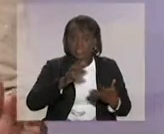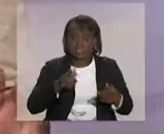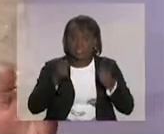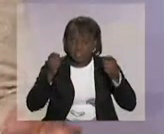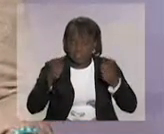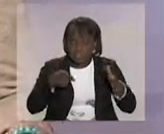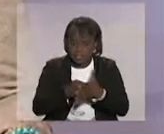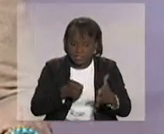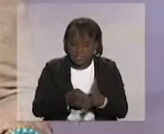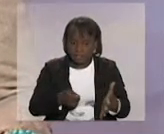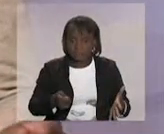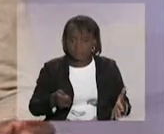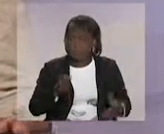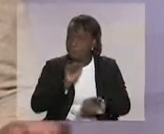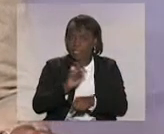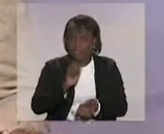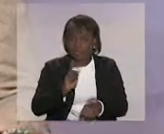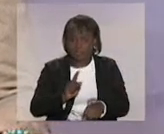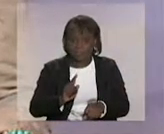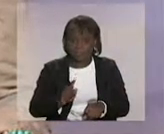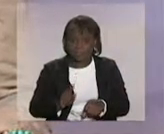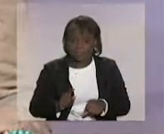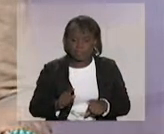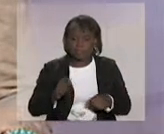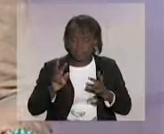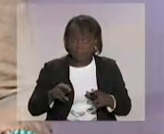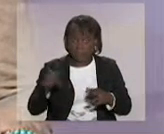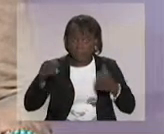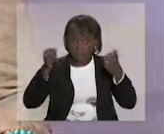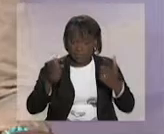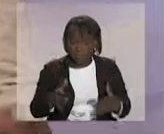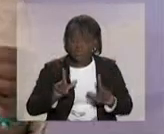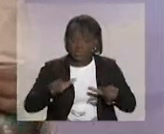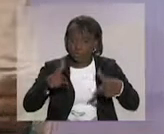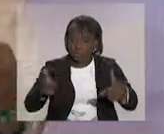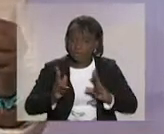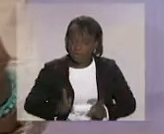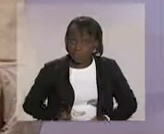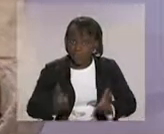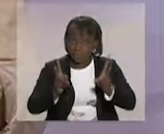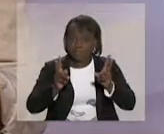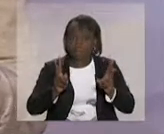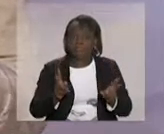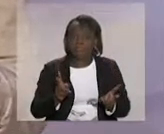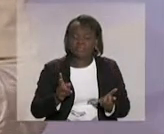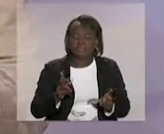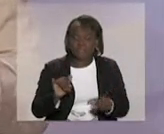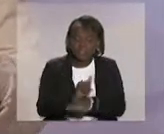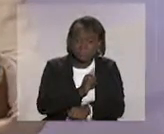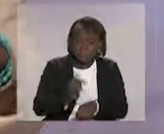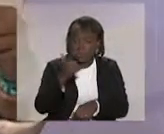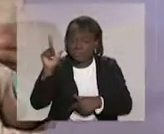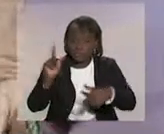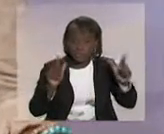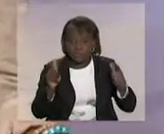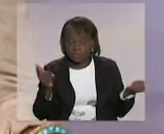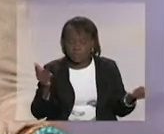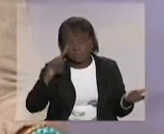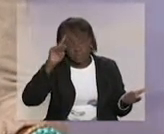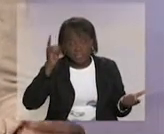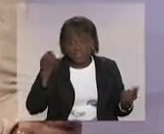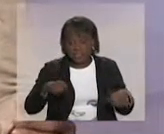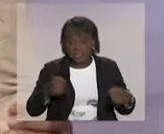mulheres, dos movimentos feministas, não cessa. Então, como elas dizem, a luta continua e vão criando novas